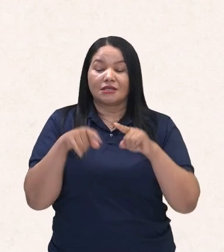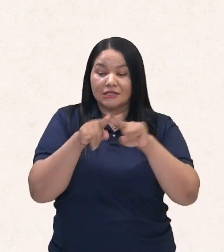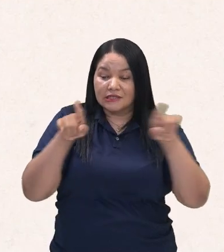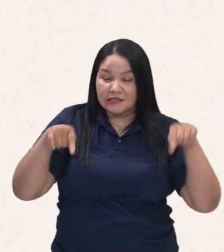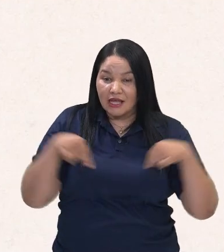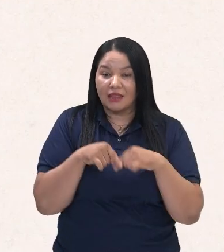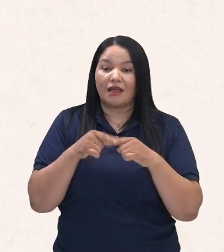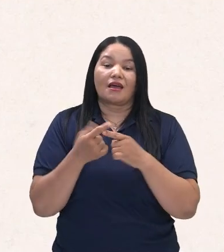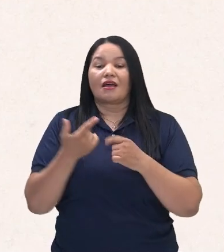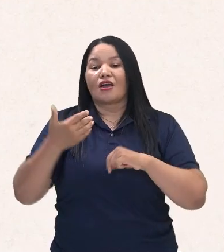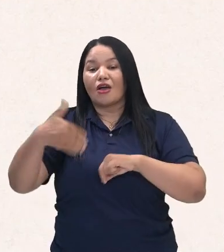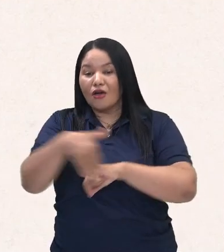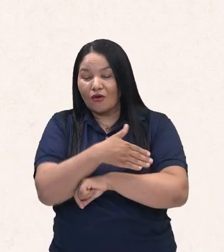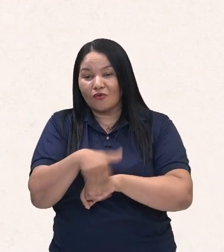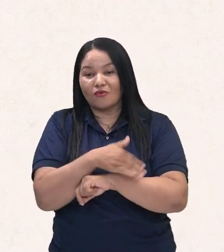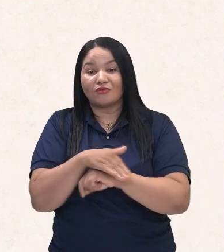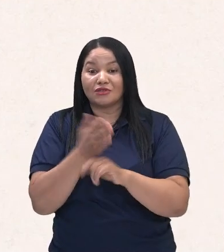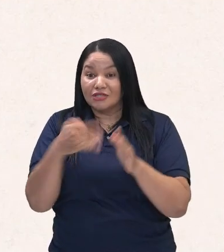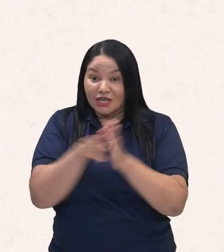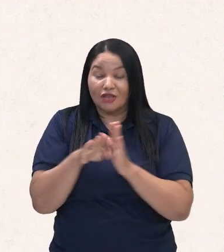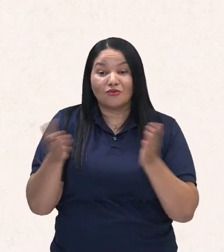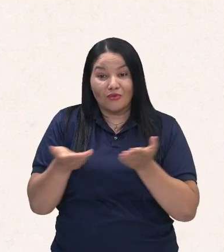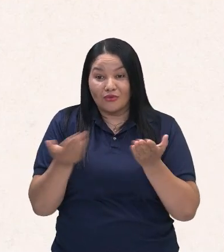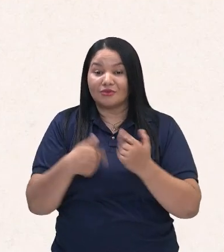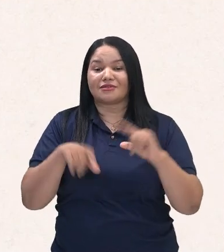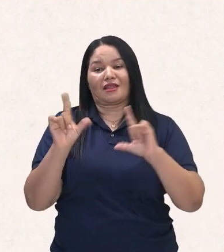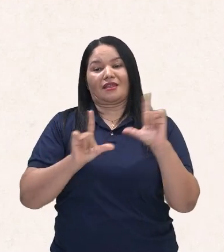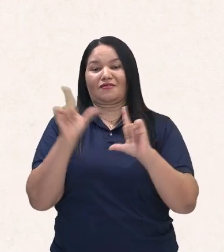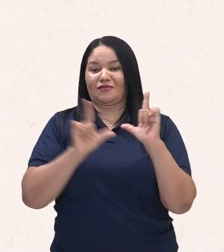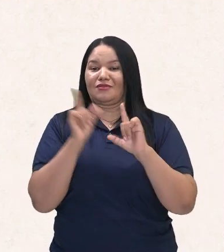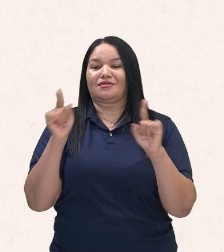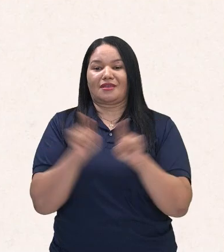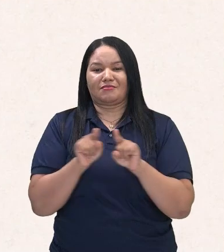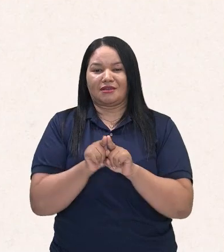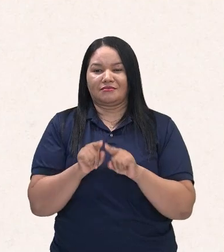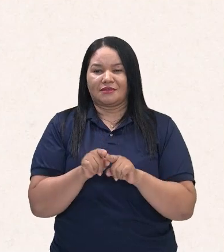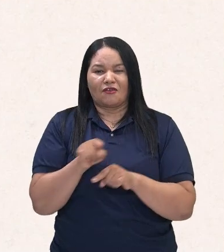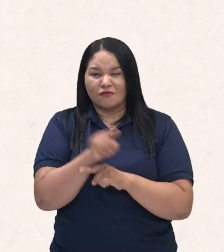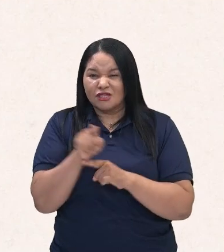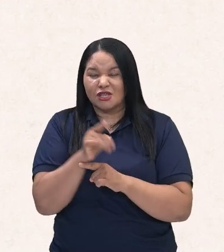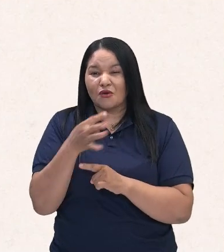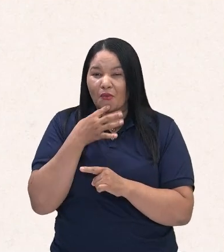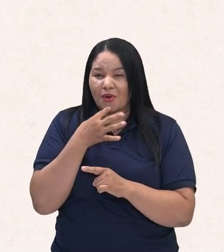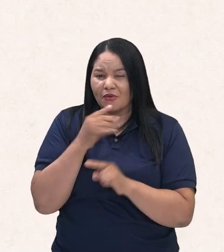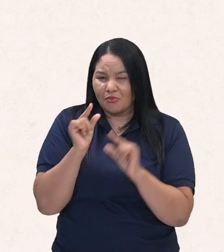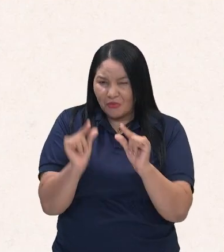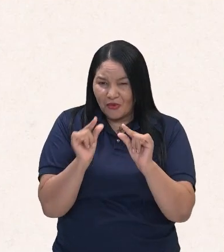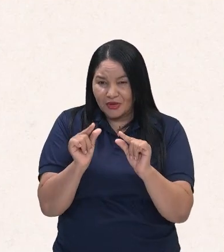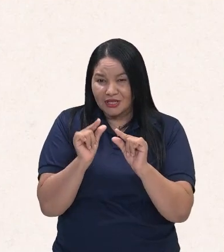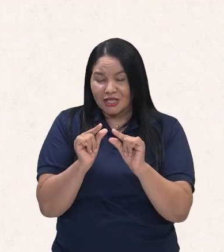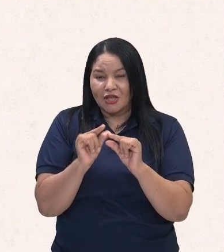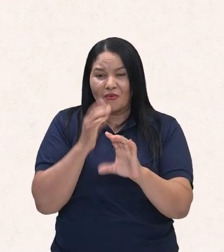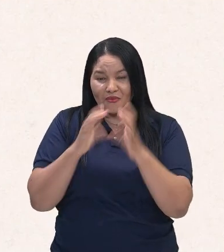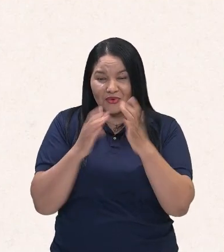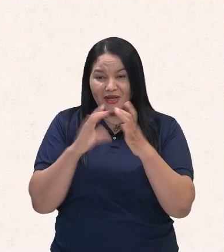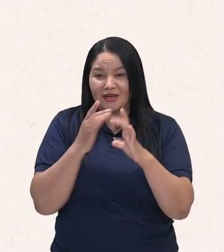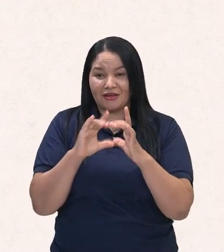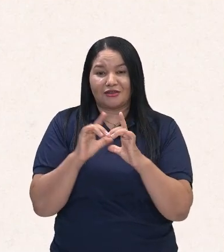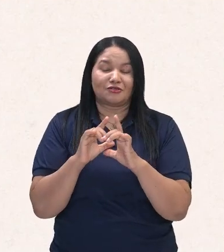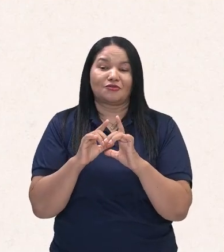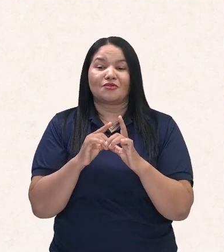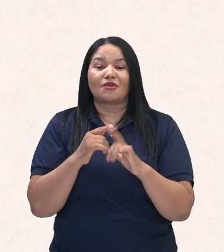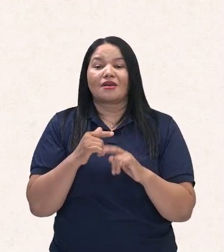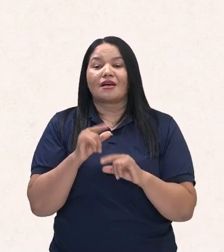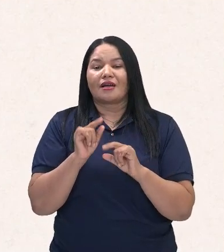as ruas, chegando hoje nas nossas telas também. Será que você conhece um pouquinho desse canto gregoriano? Eu trouxe um exemplo,